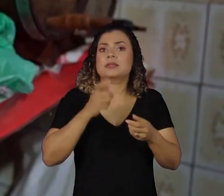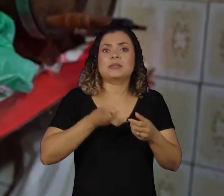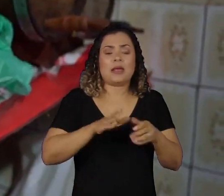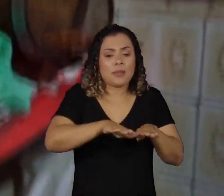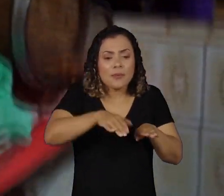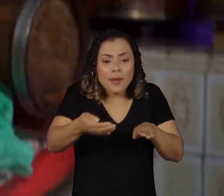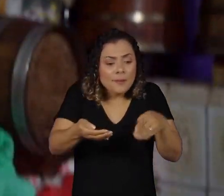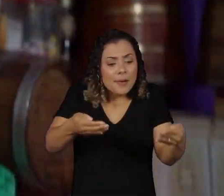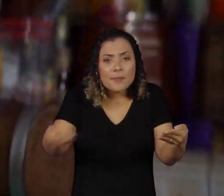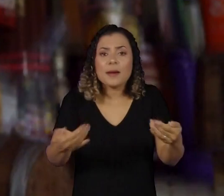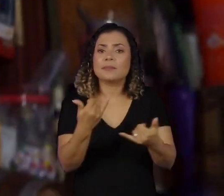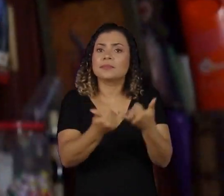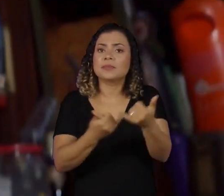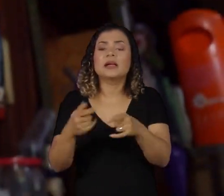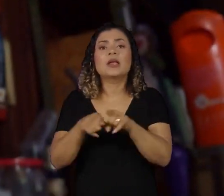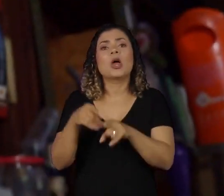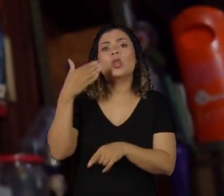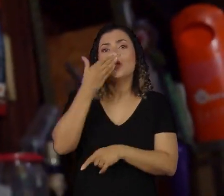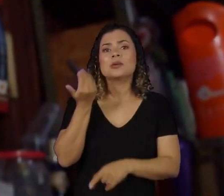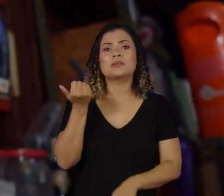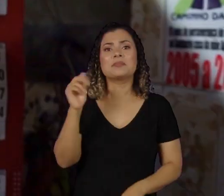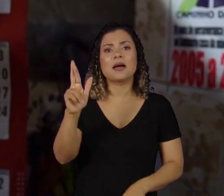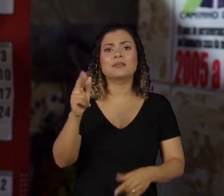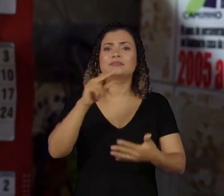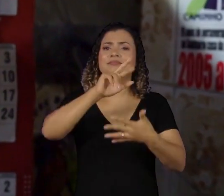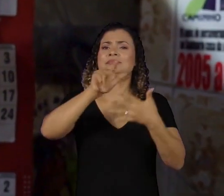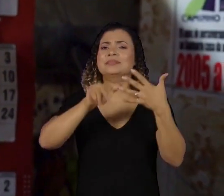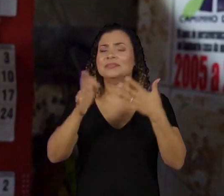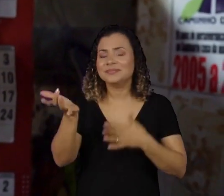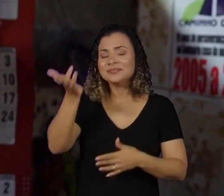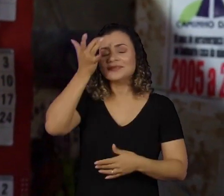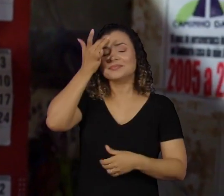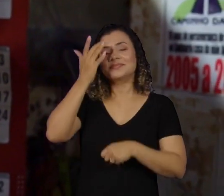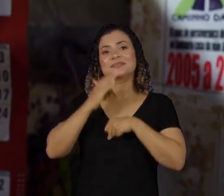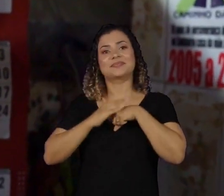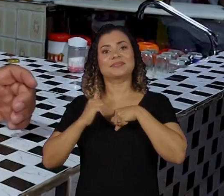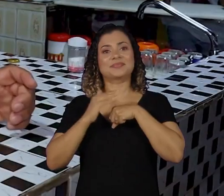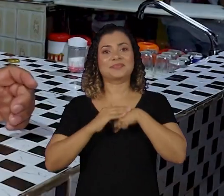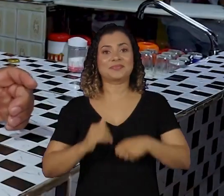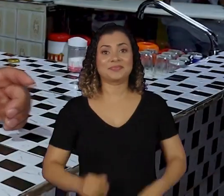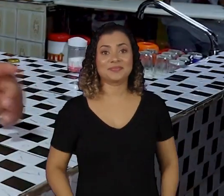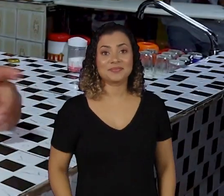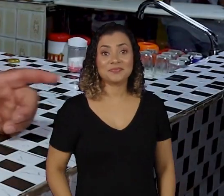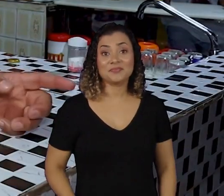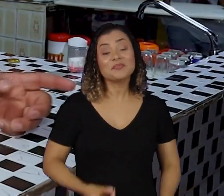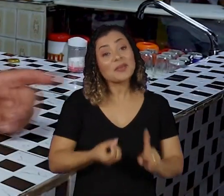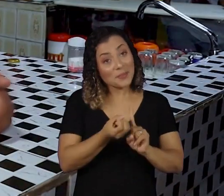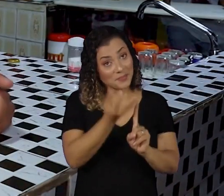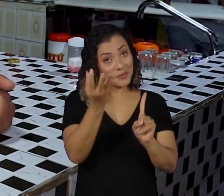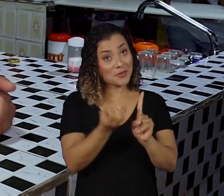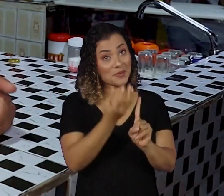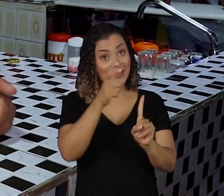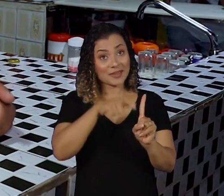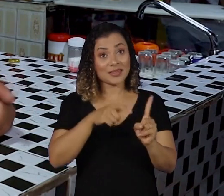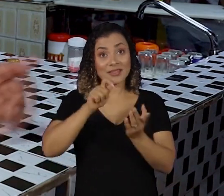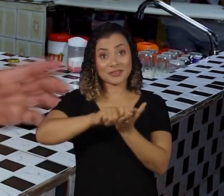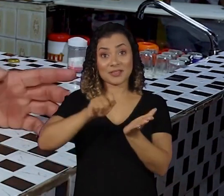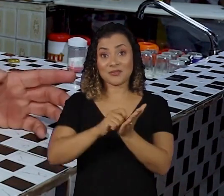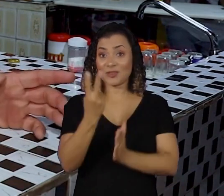de bar, suspiro, essas coisas que dão, que trazem esse afeto. Até mesmo poeta, já escrevi 2 livros,